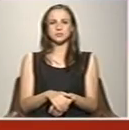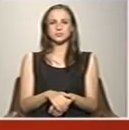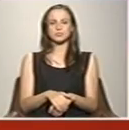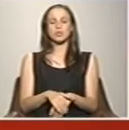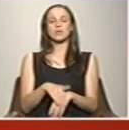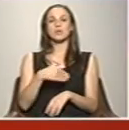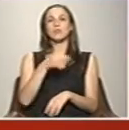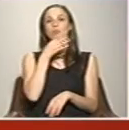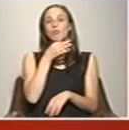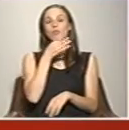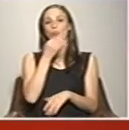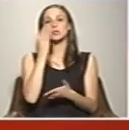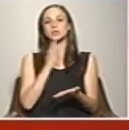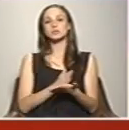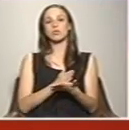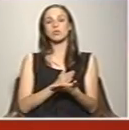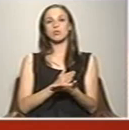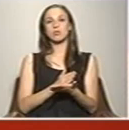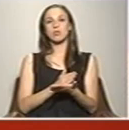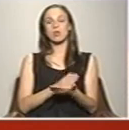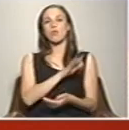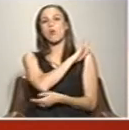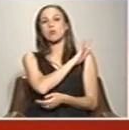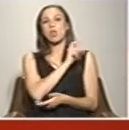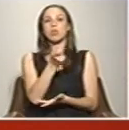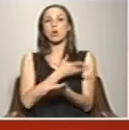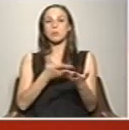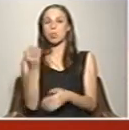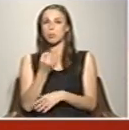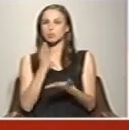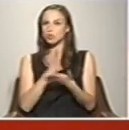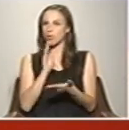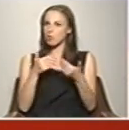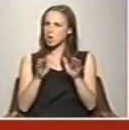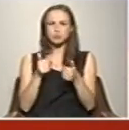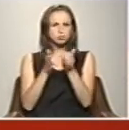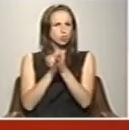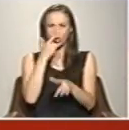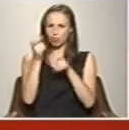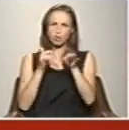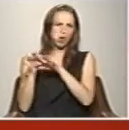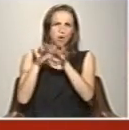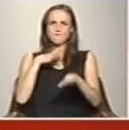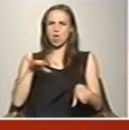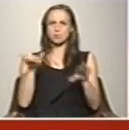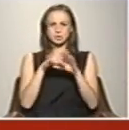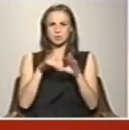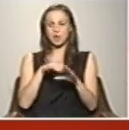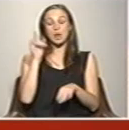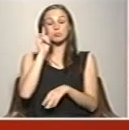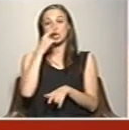como referiu, não é exclusivamente à Faculdade de Economia do Porto, ou seja, é aberto a toda a gente que queira participar. É importante que as pessoas saibam